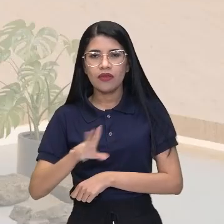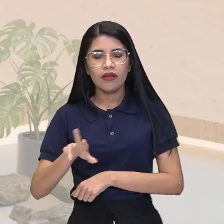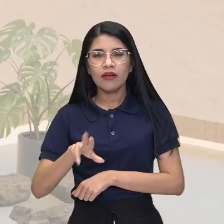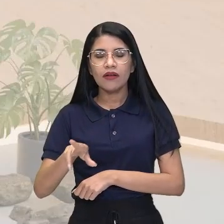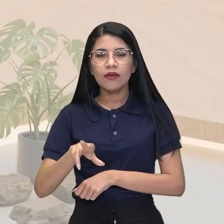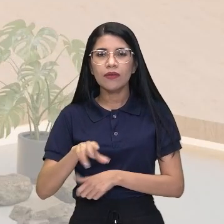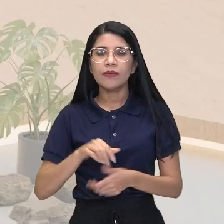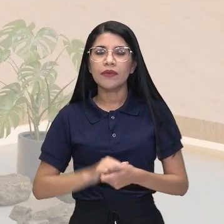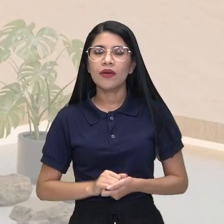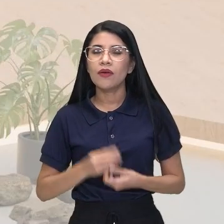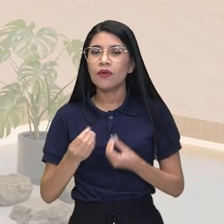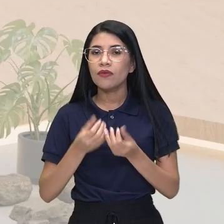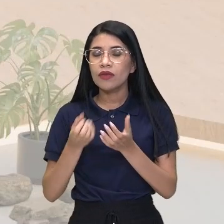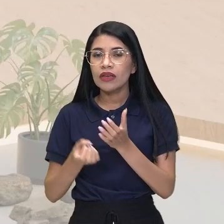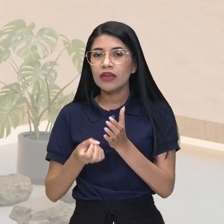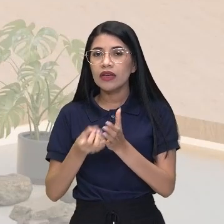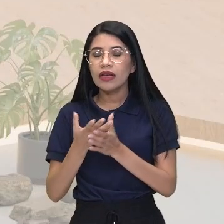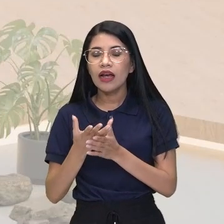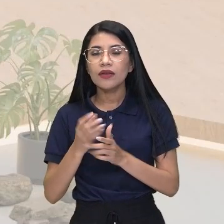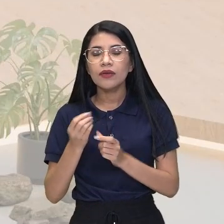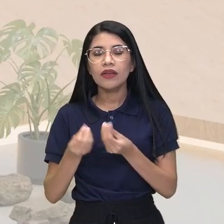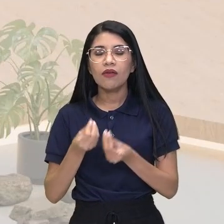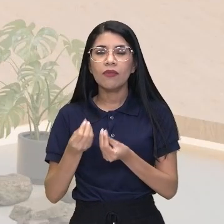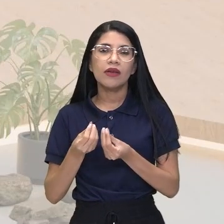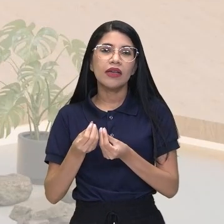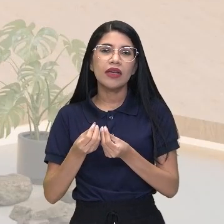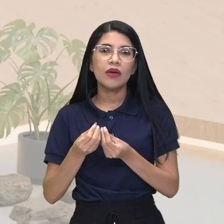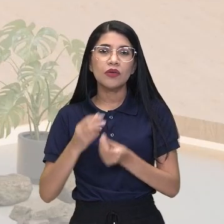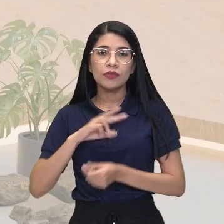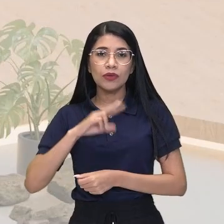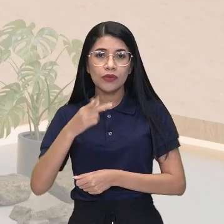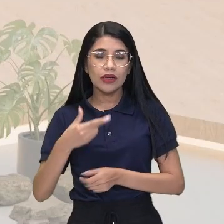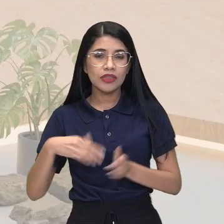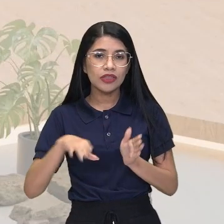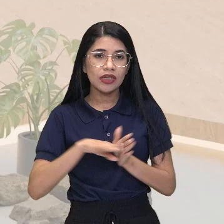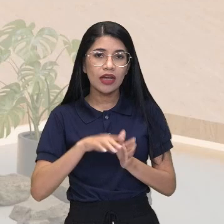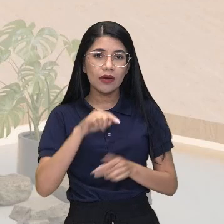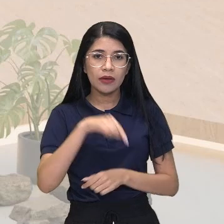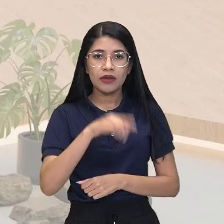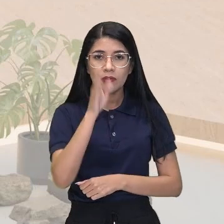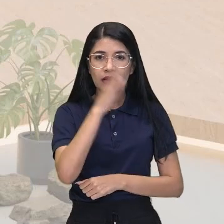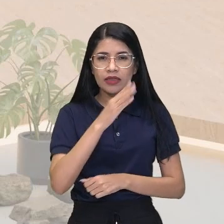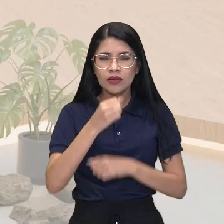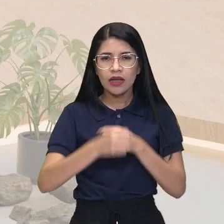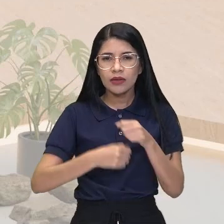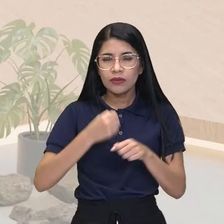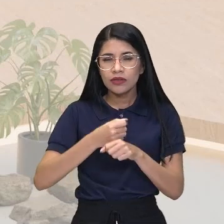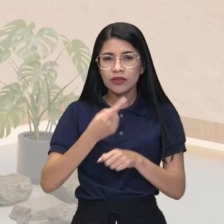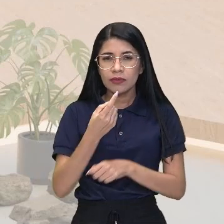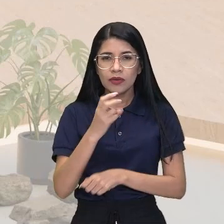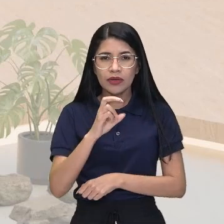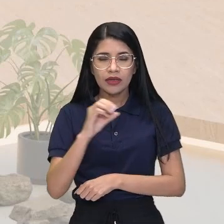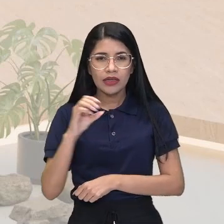né, com a vinda dos portugueses aqui, né, na época, né, de 1500, parece que a gente faz a